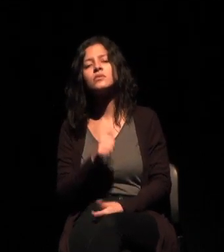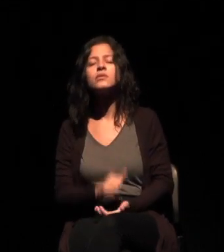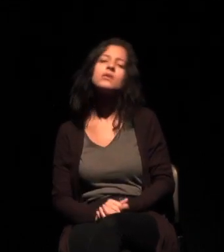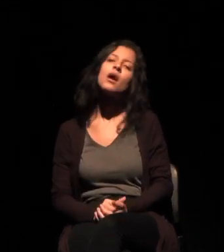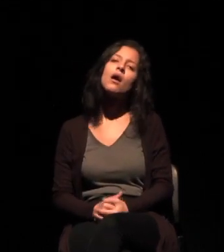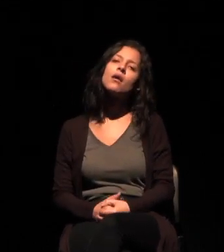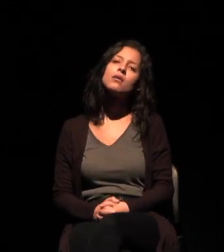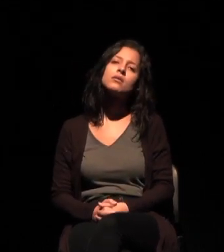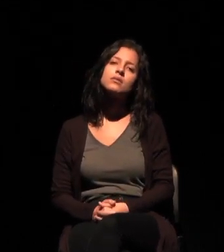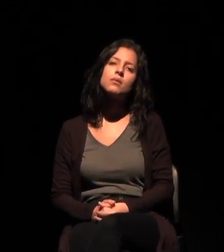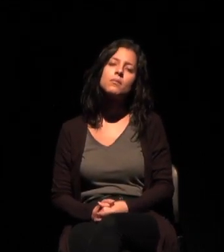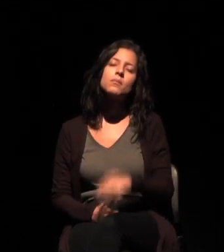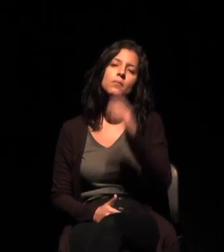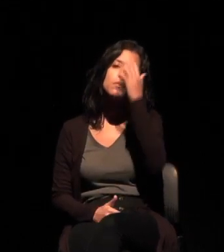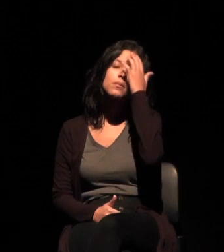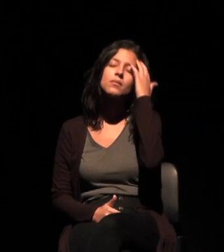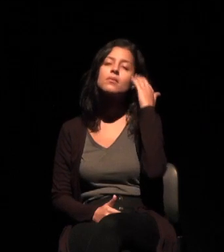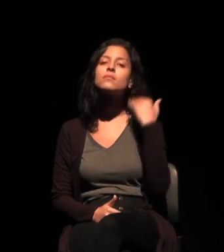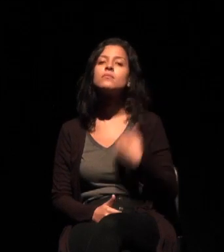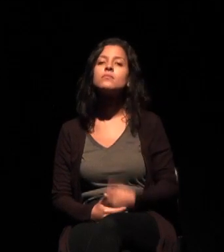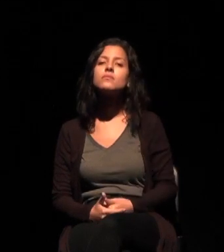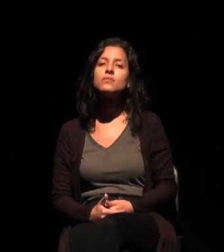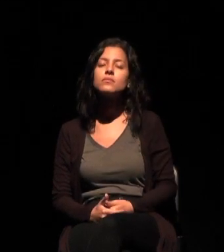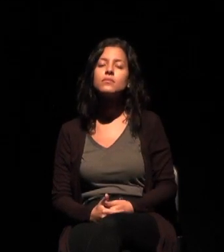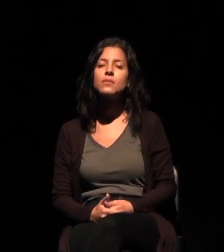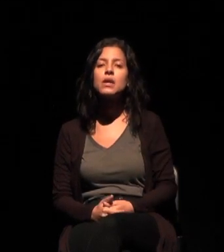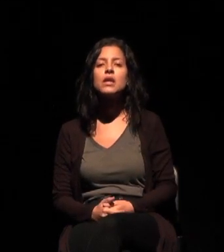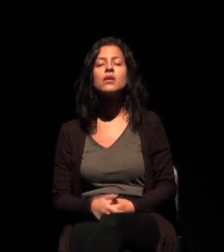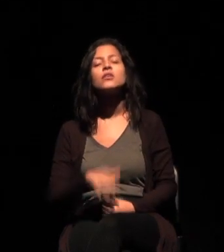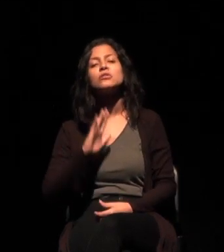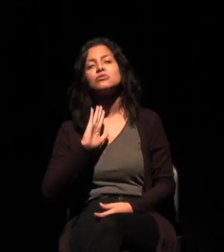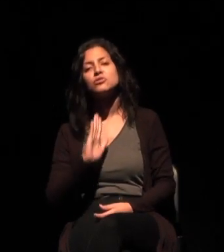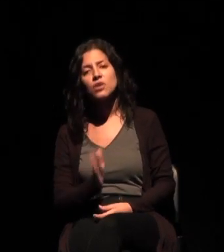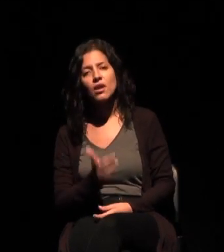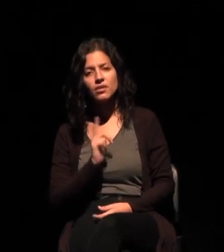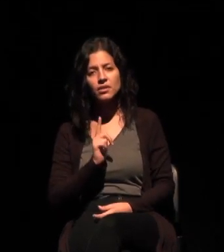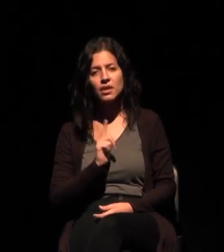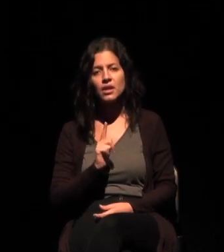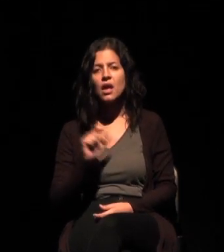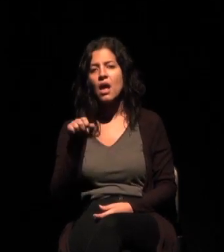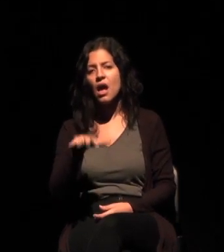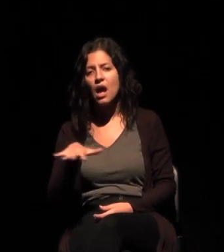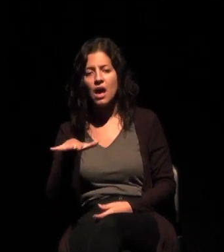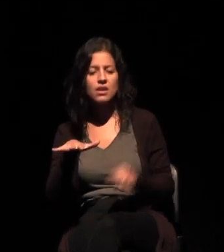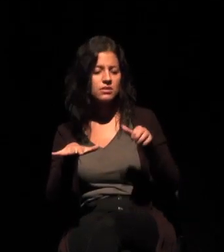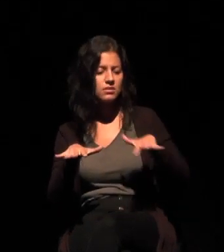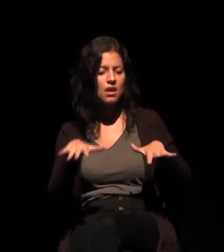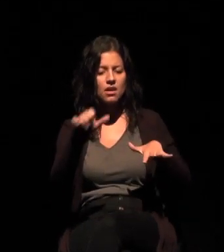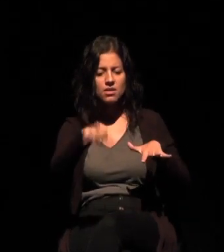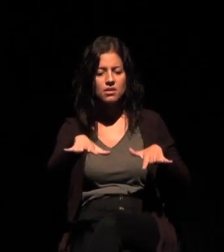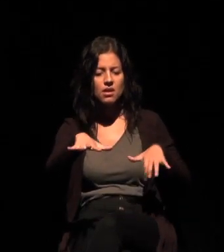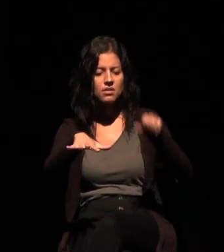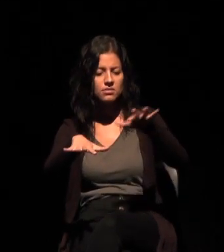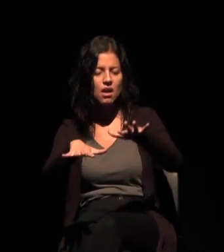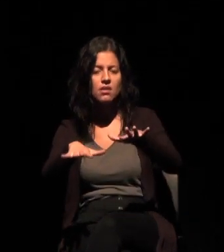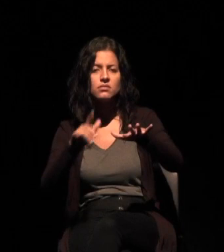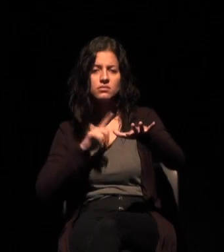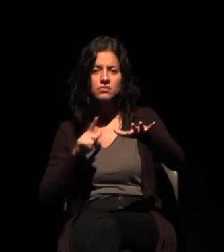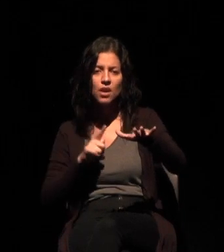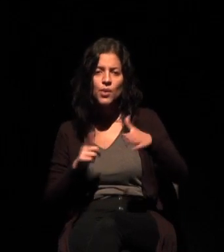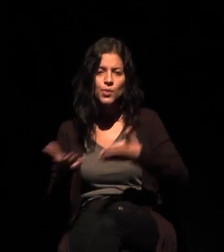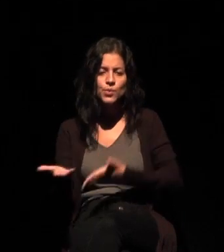porque tem conseguido progressivamente dialogar com as diversas áreas da universidade e tem